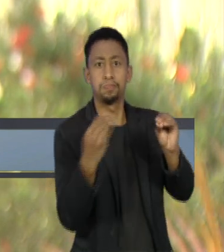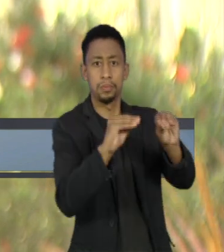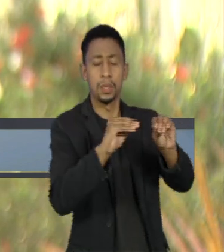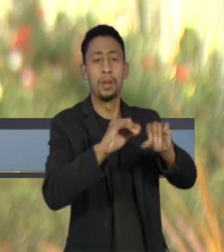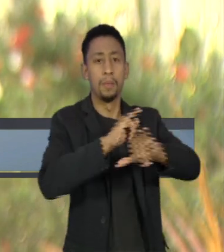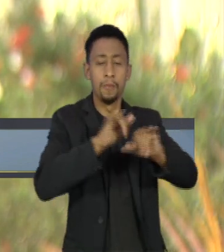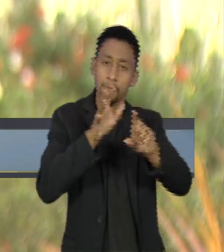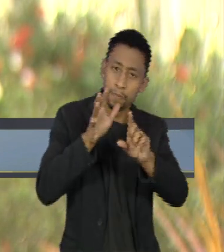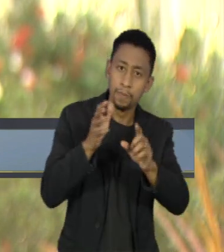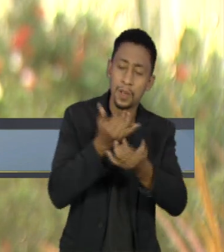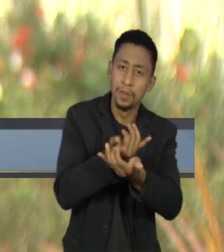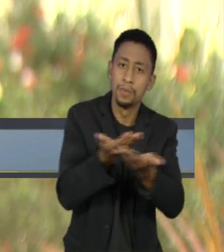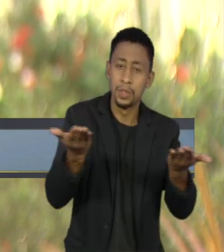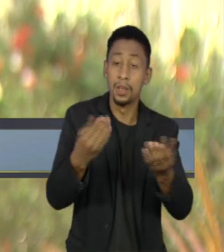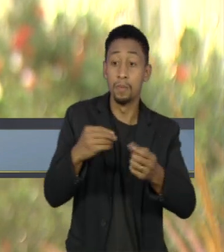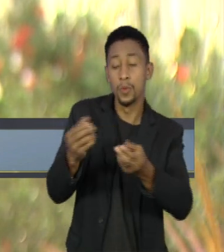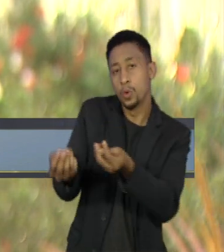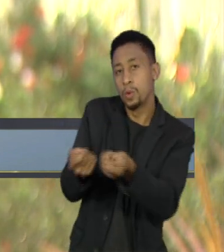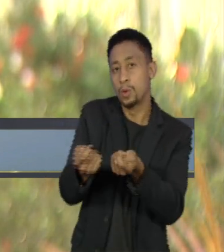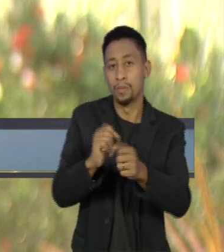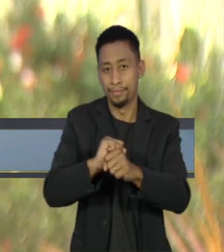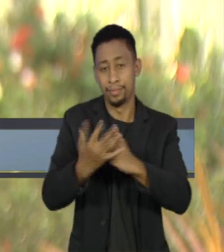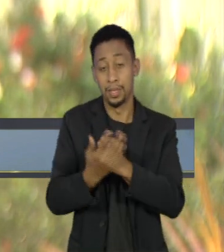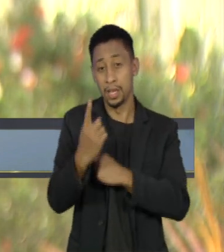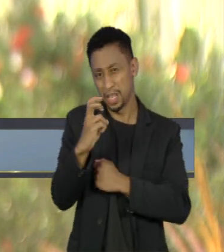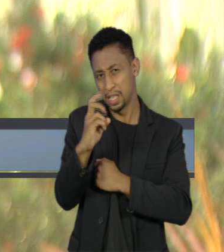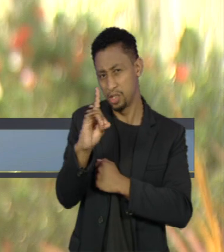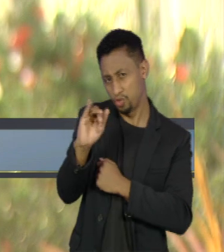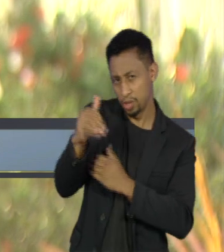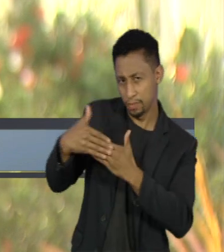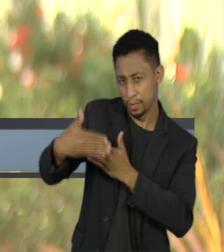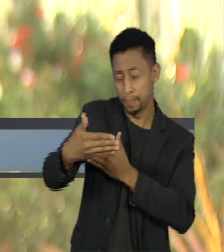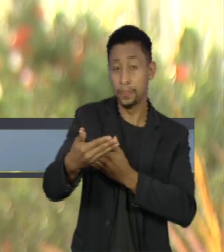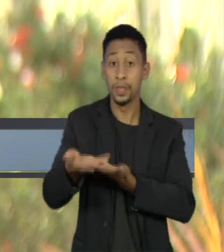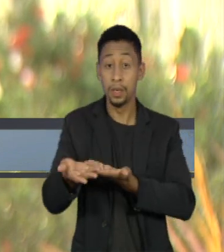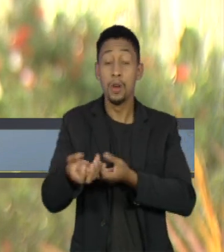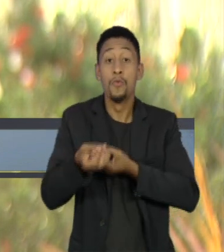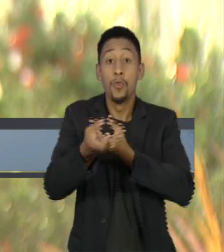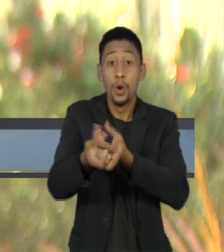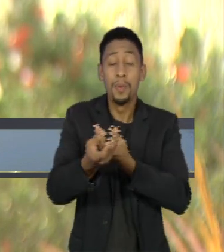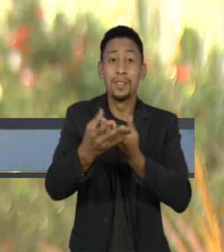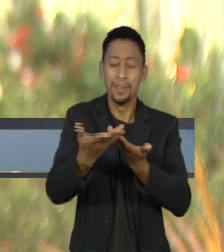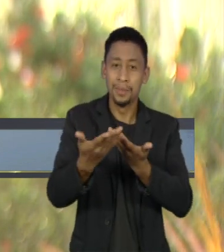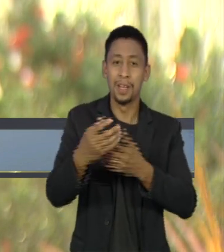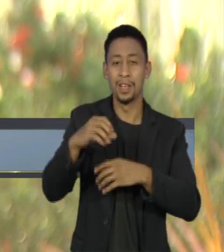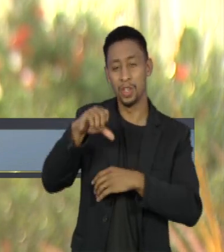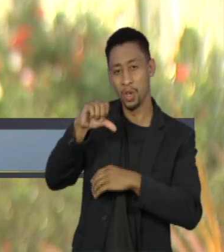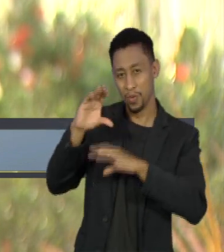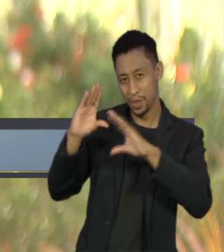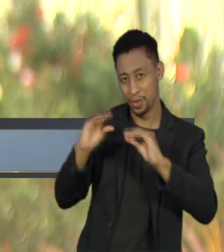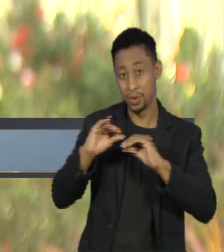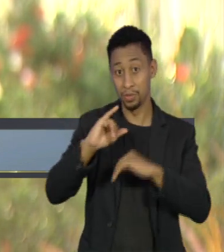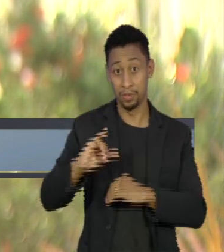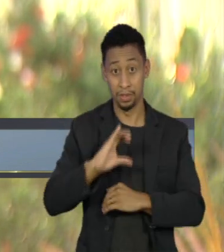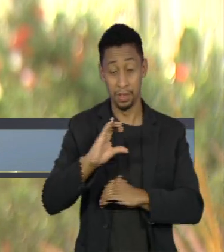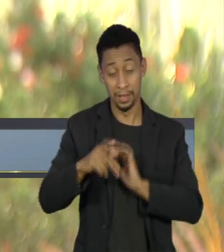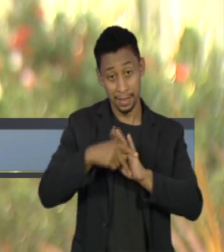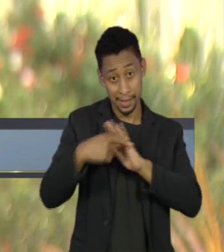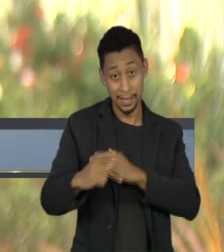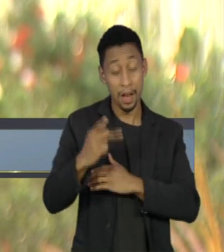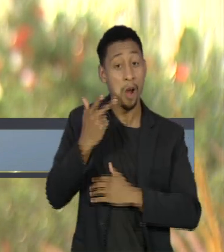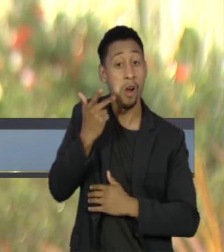pandemia de Covid-19 pelos próximos 15 dias. Essas e outras informações você confere às 9 da noite no Jornal da Cultura.